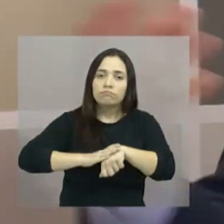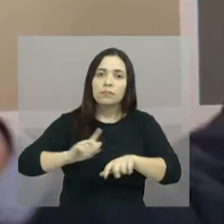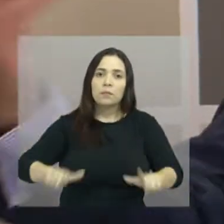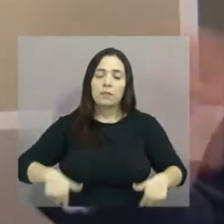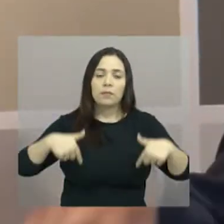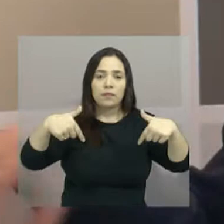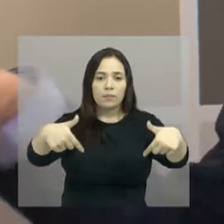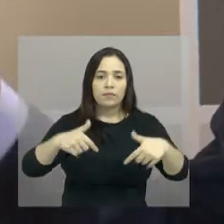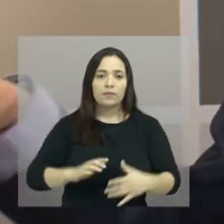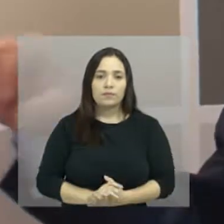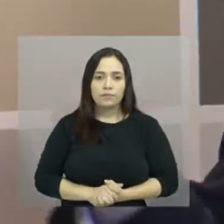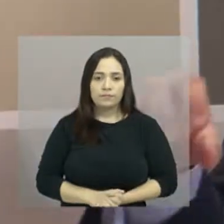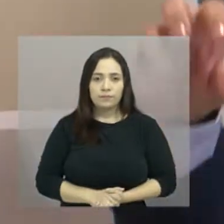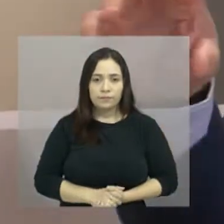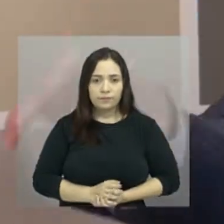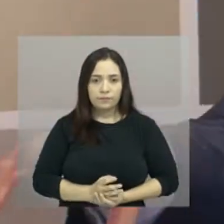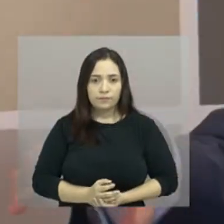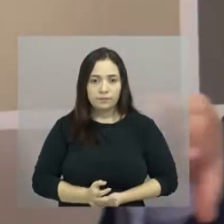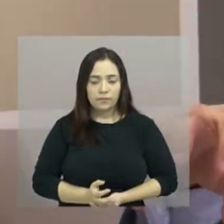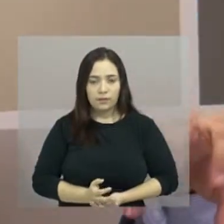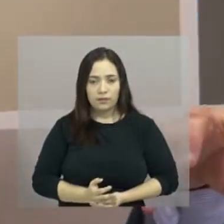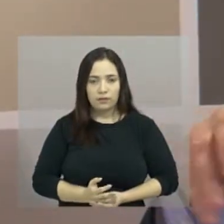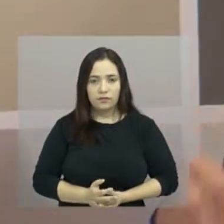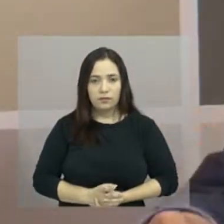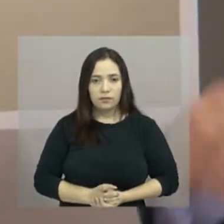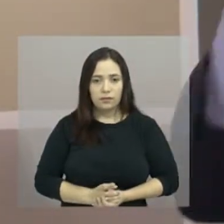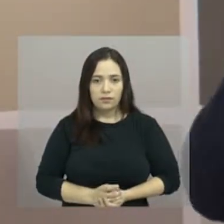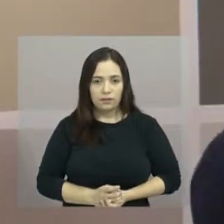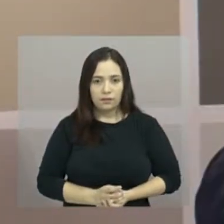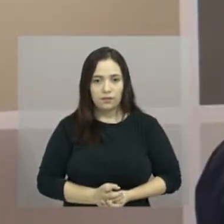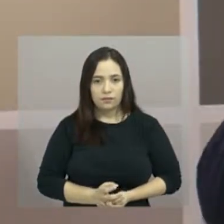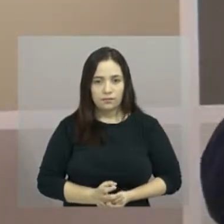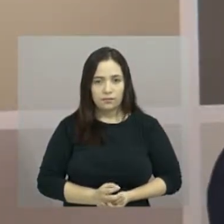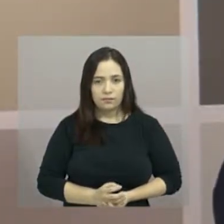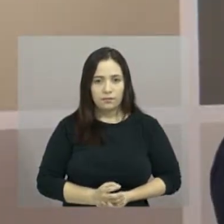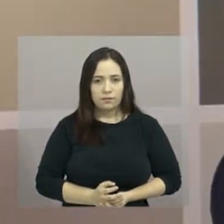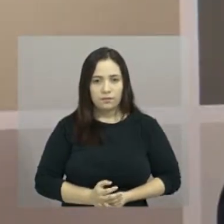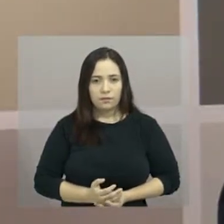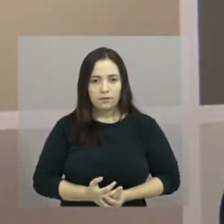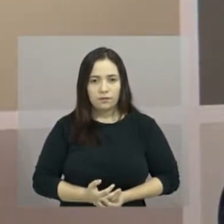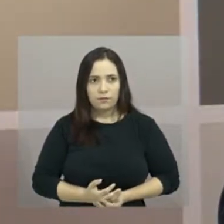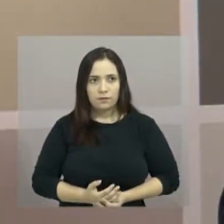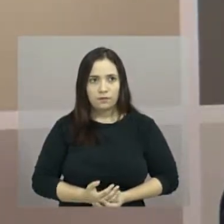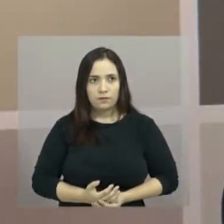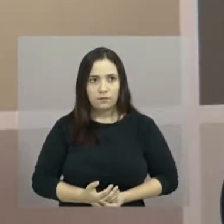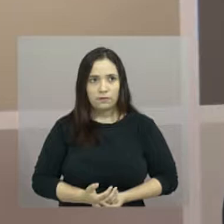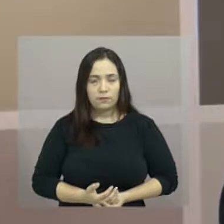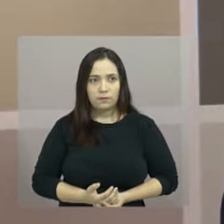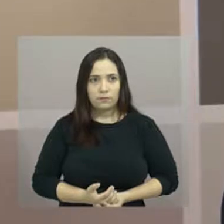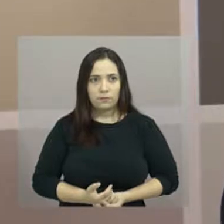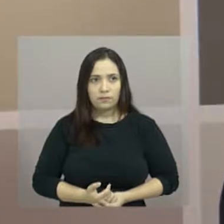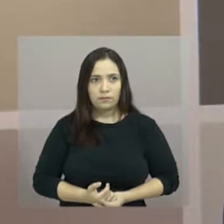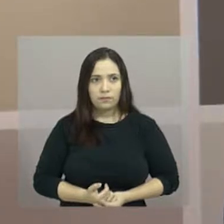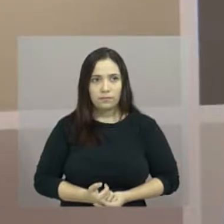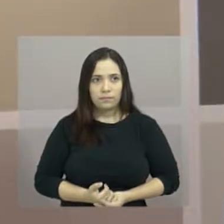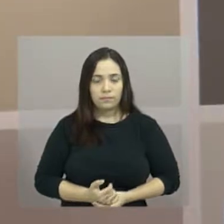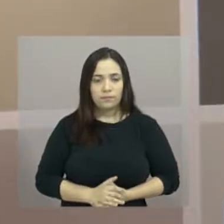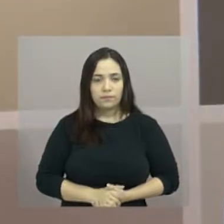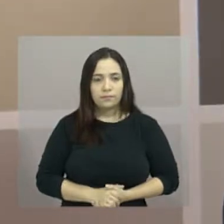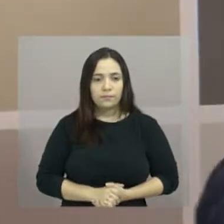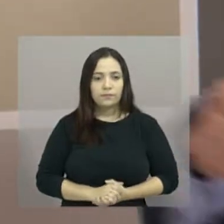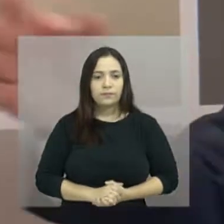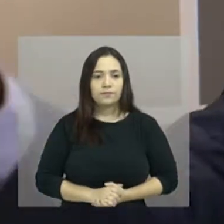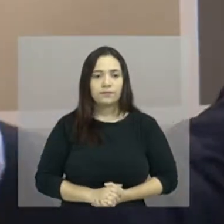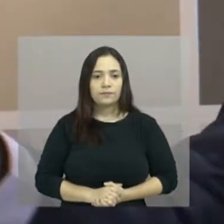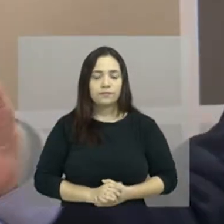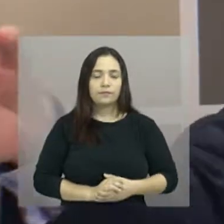estão lá, por exemplo, dessa arbovirose, por esse mosquito, de cuidar da sua própria casa, de cuidar do que está lá